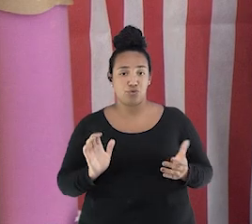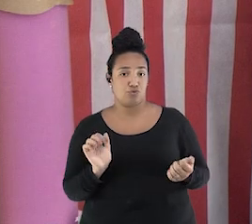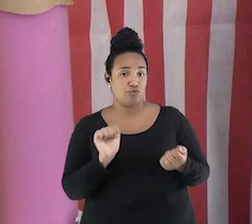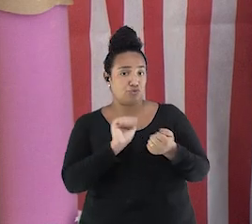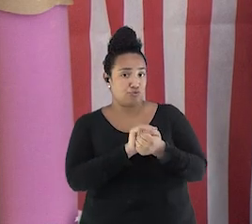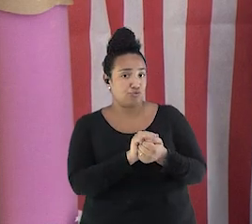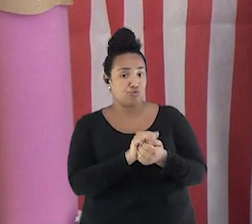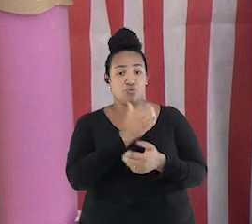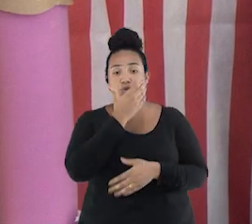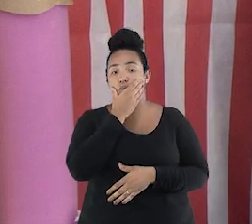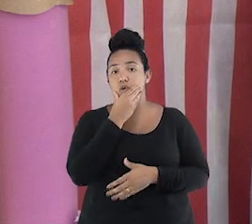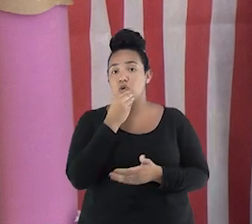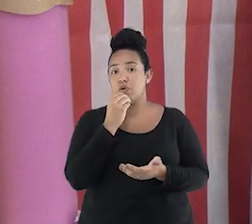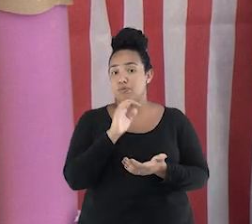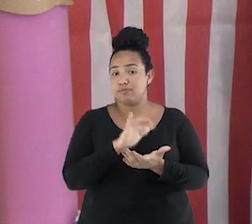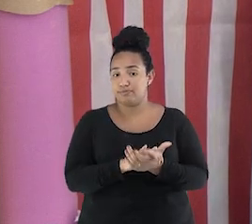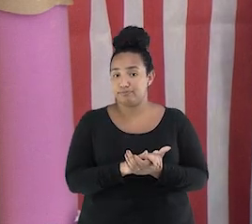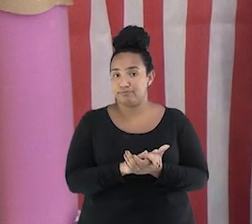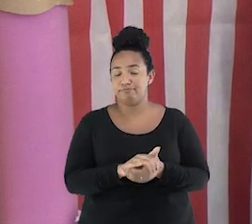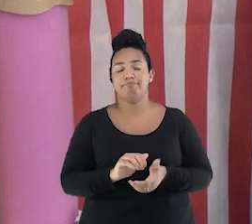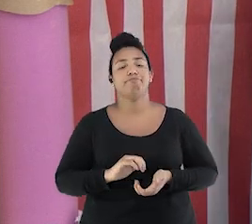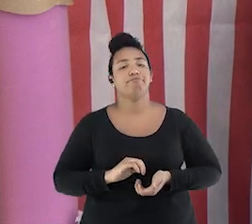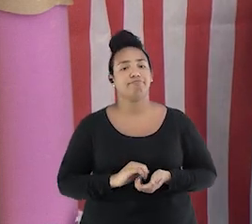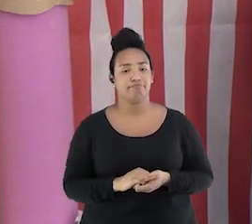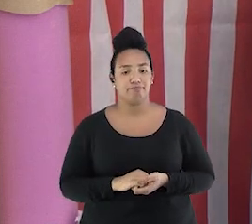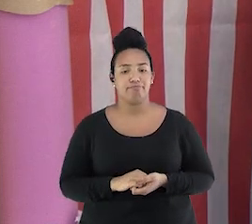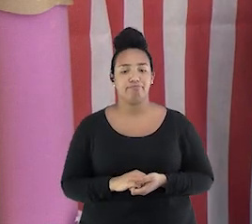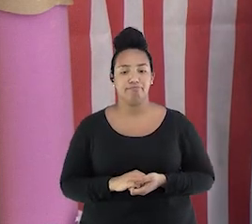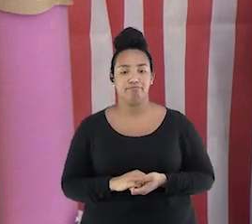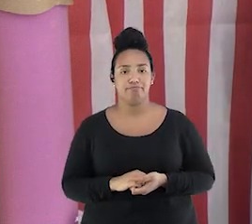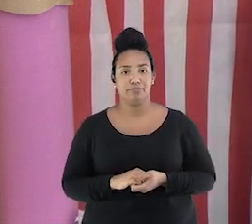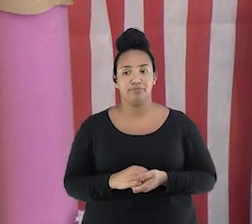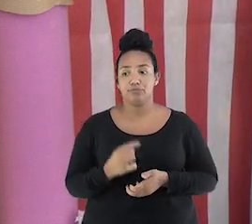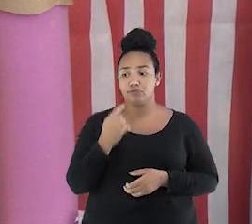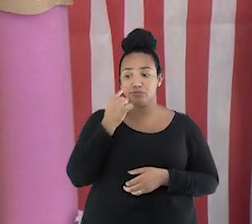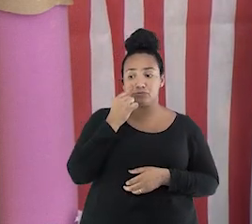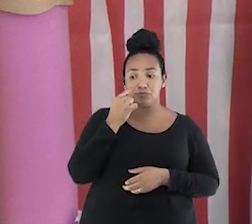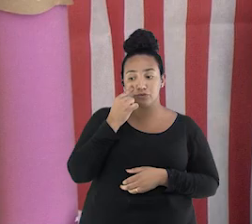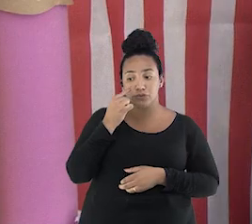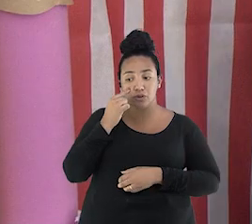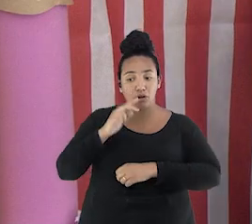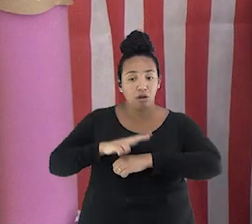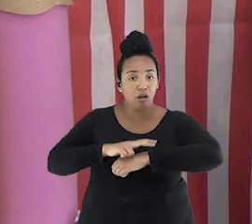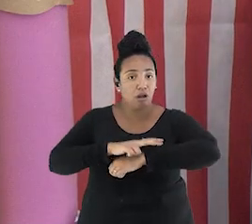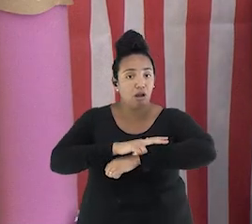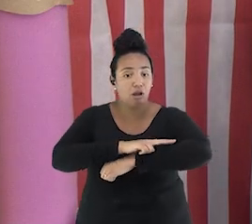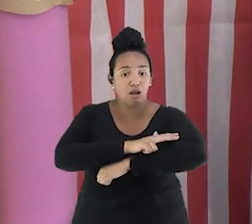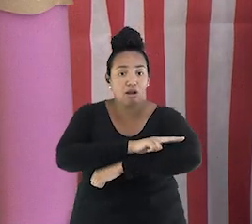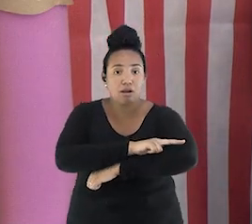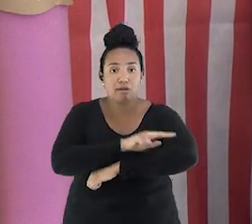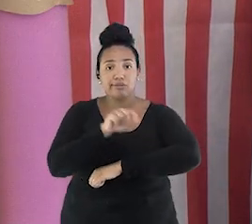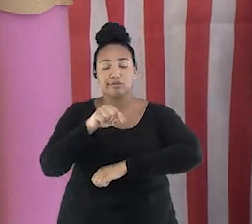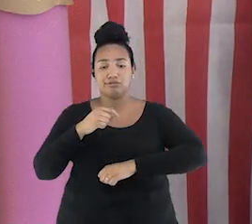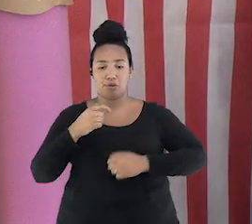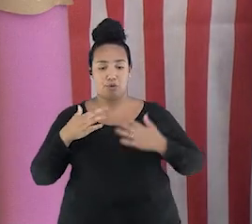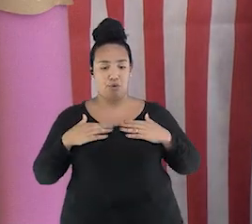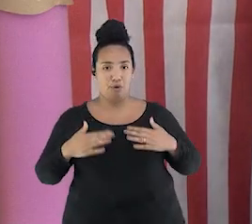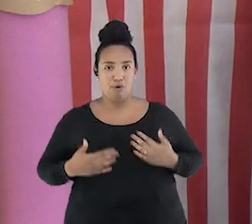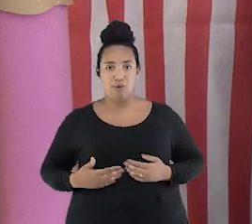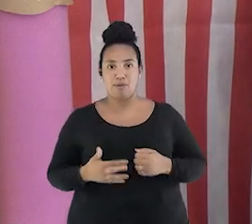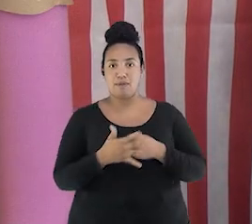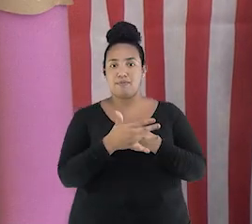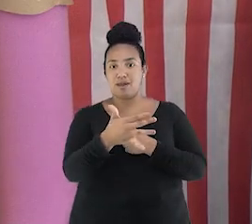marido, de camisa listrada e boné. Viu Lili Taturana toda besuntada de